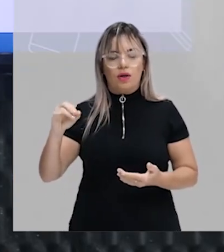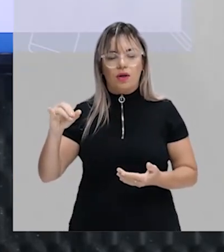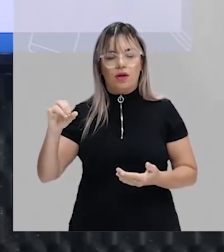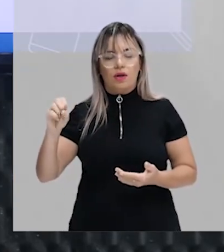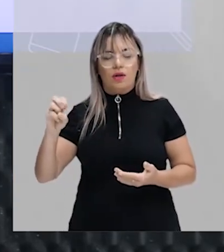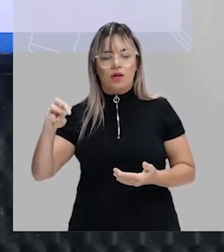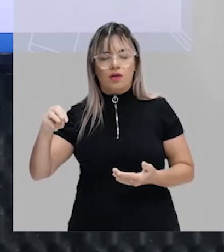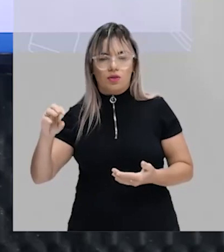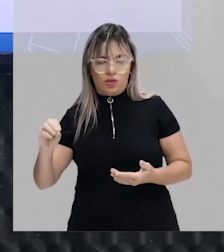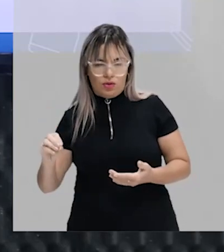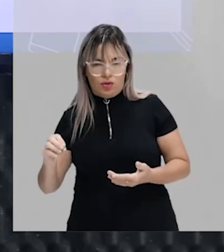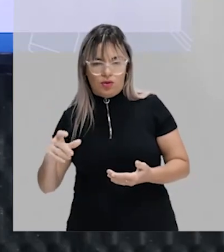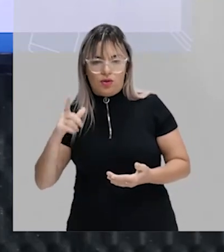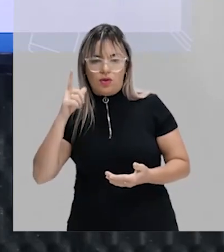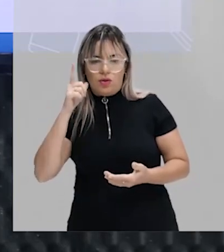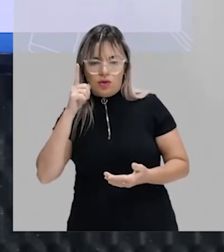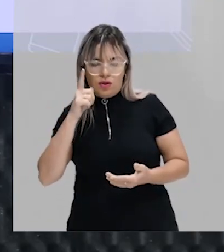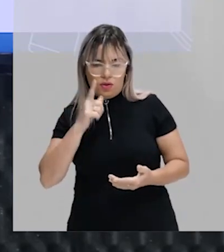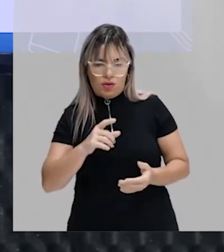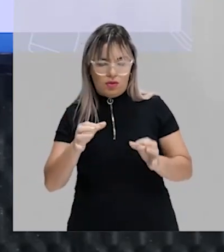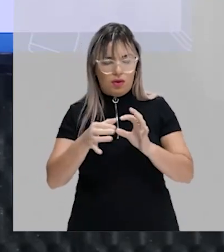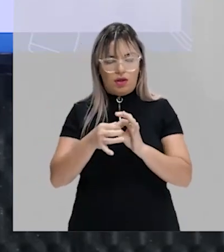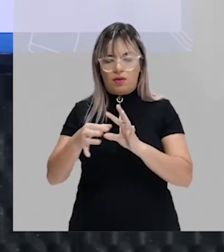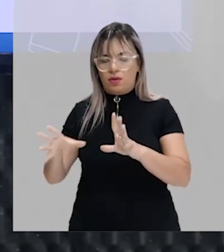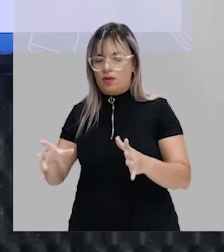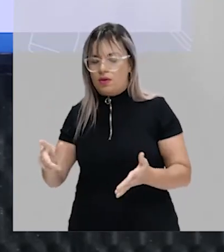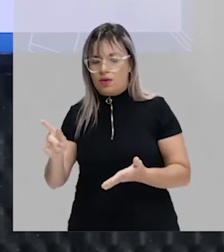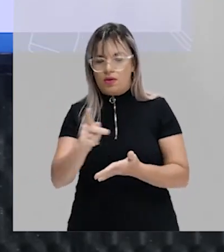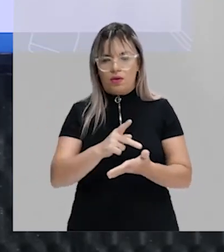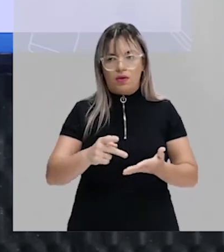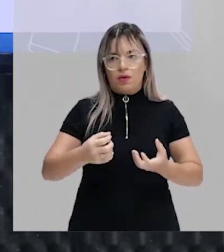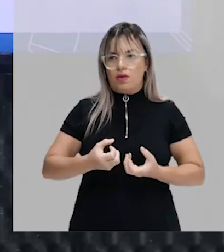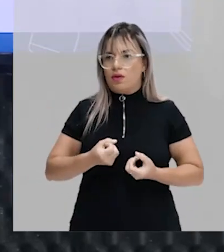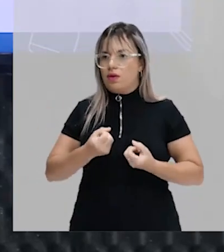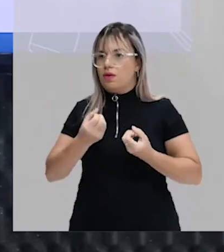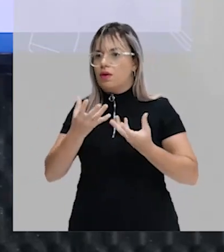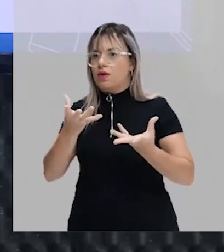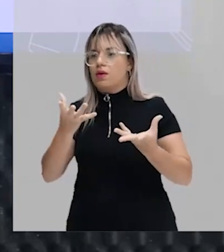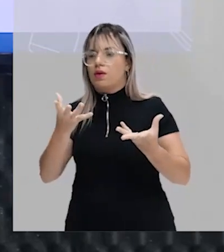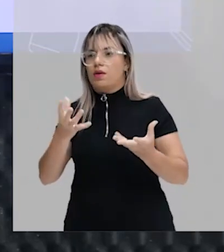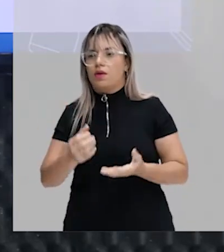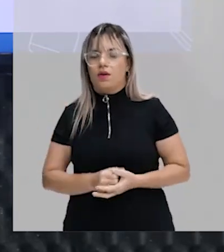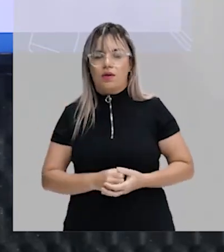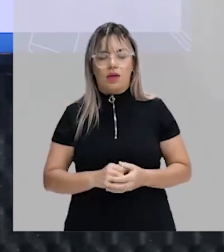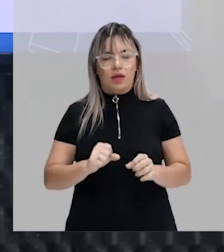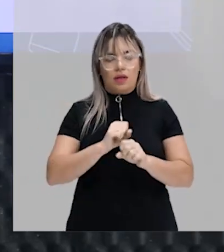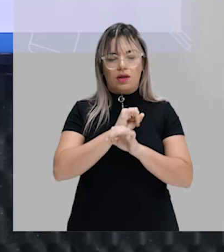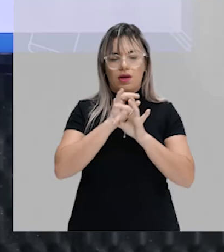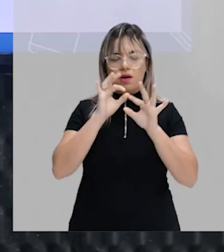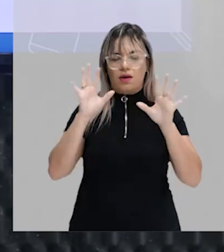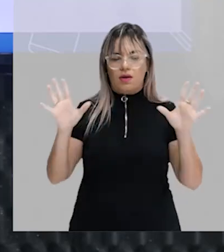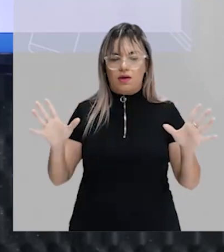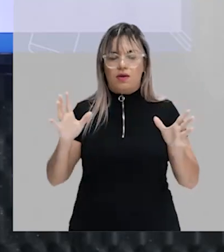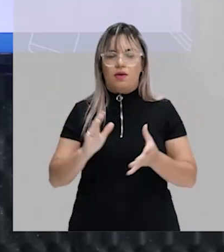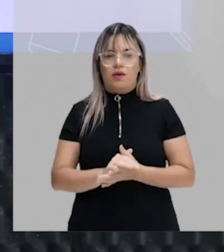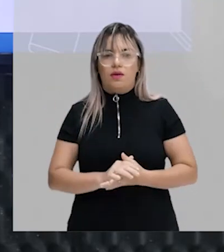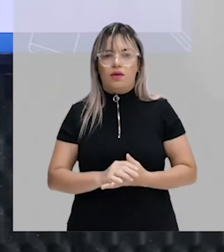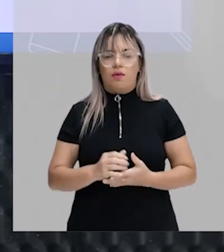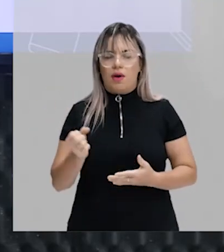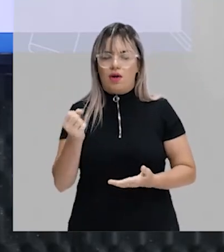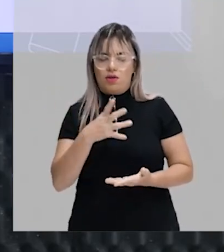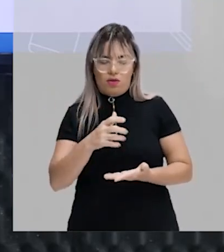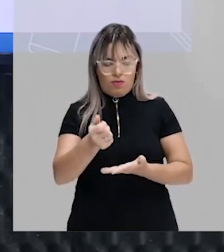uma nova conquista de liberdade dos poemas, né? Eu falei acalma, mas ele aclama, ele traz uma nova forma de